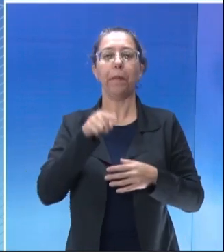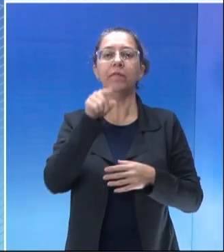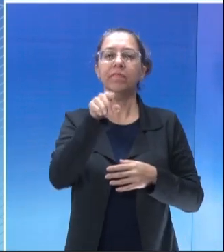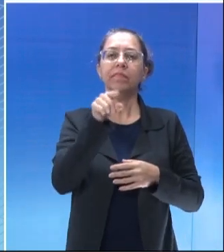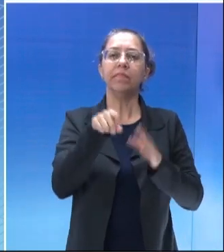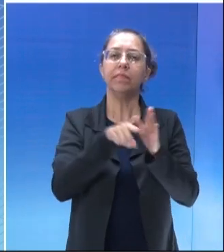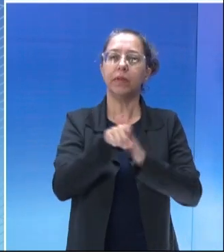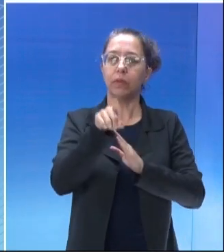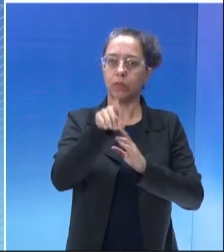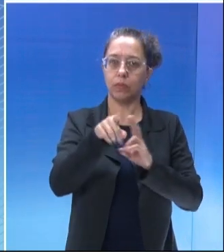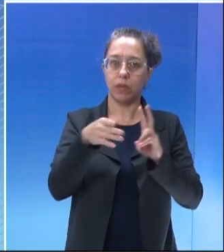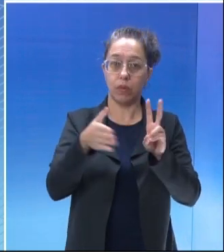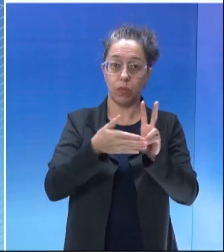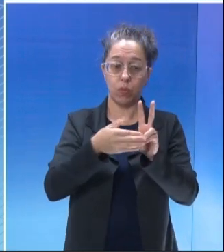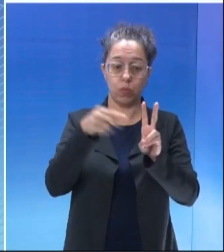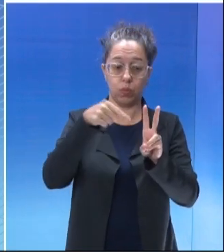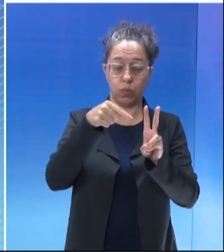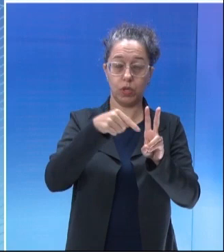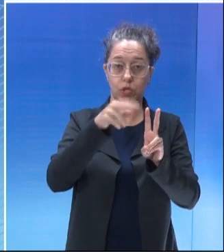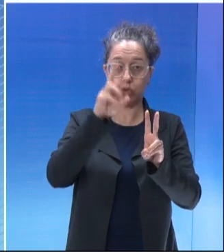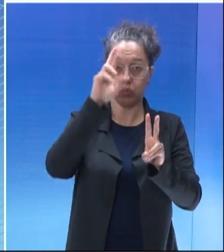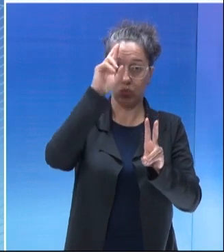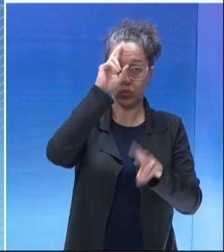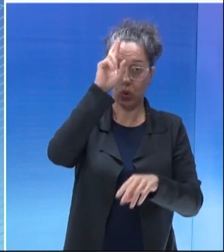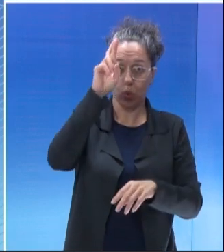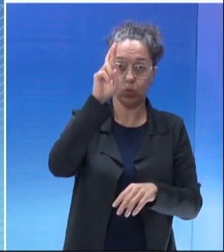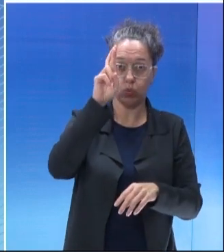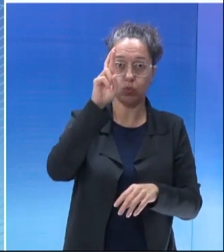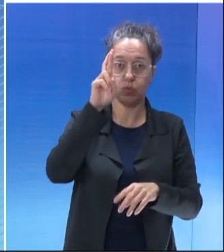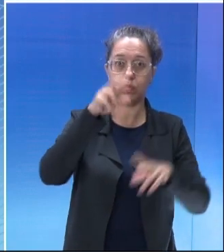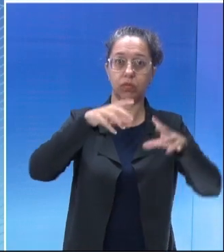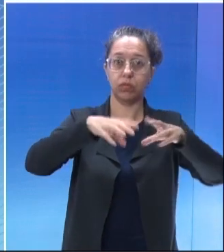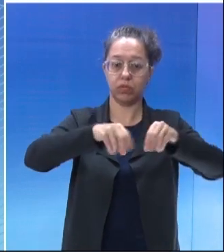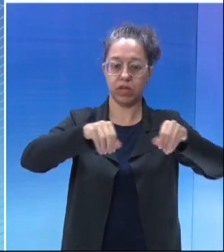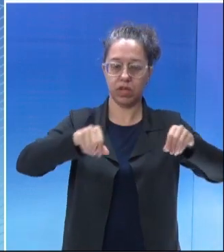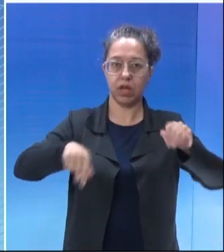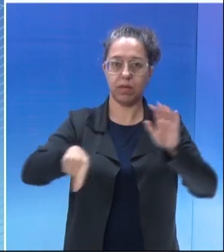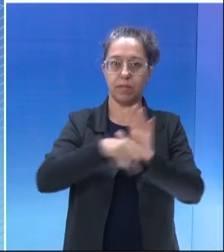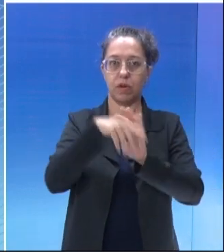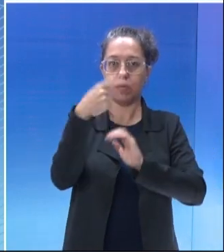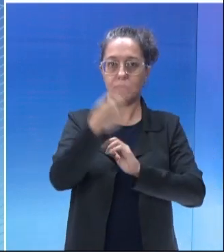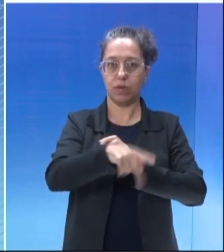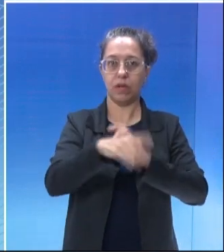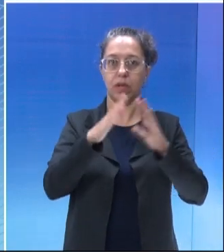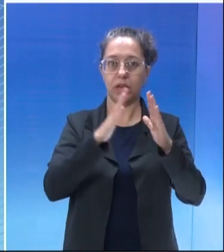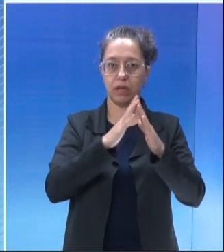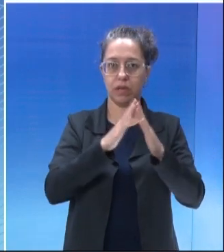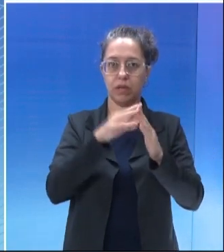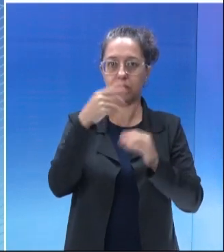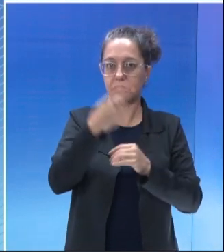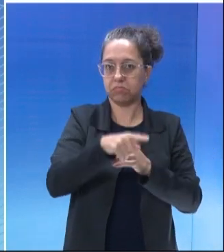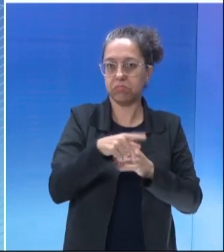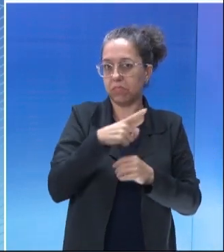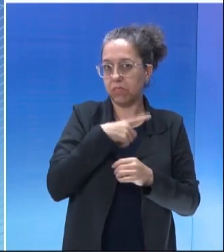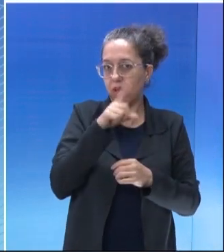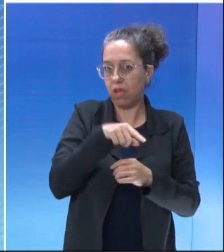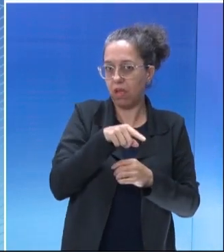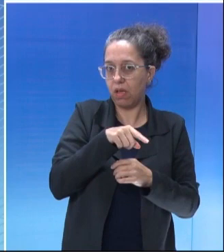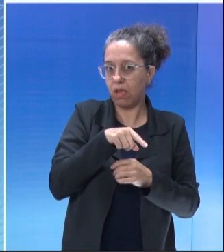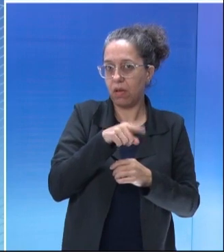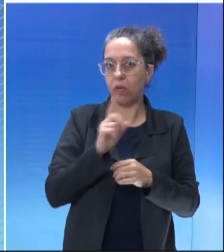da terra que ele vive? É uma pergunta difícil, né? As populações indígenas, eles têm o direito